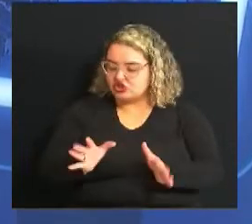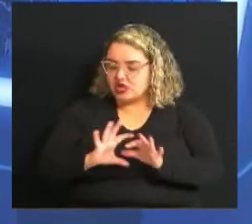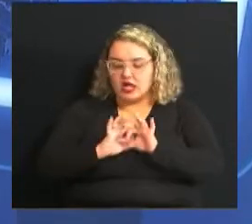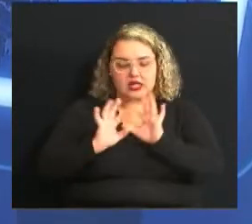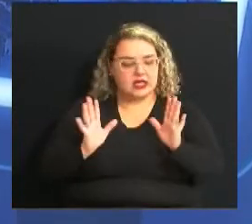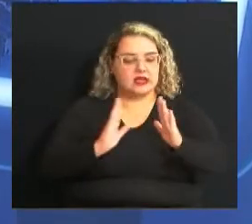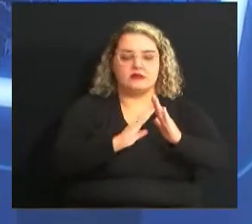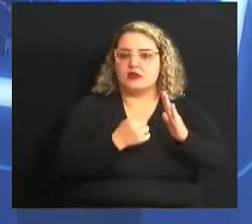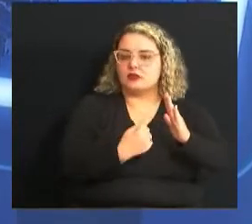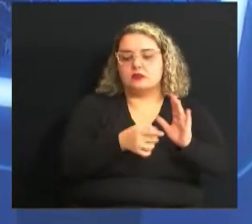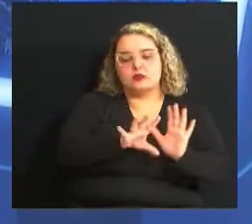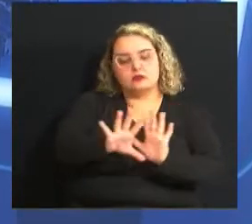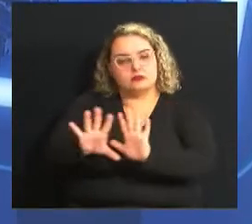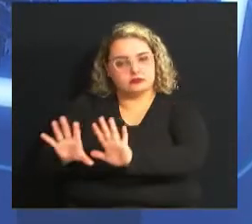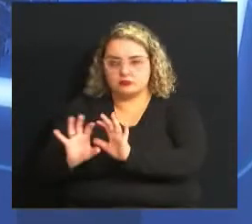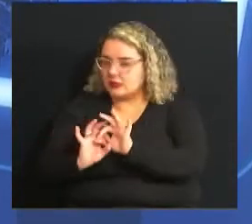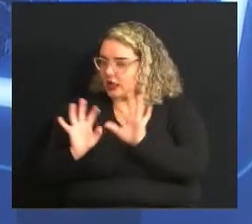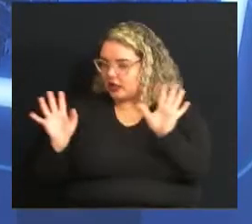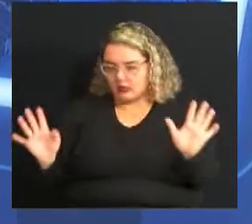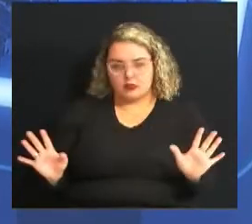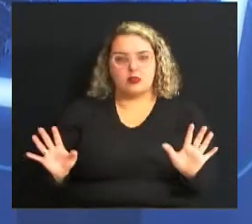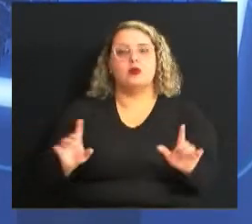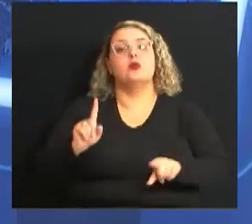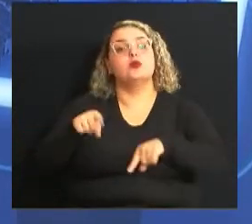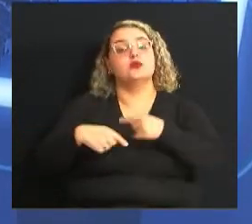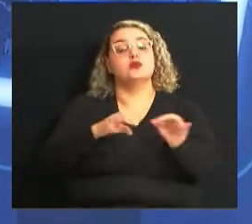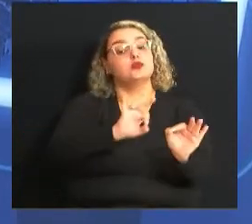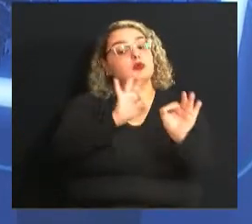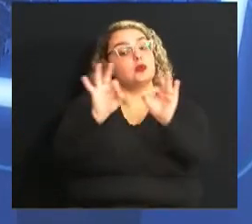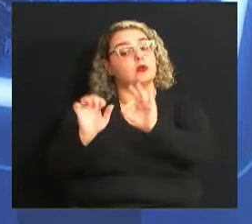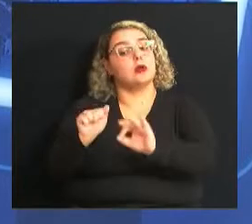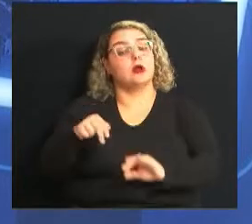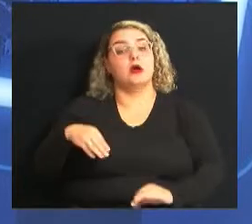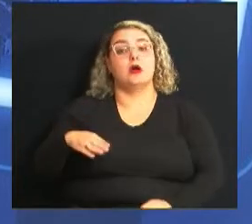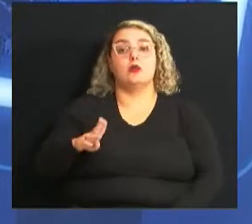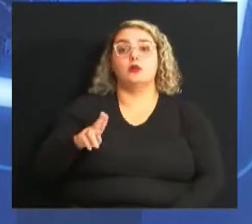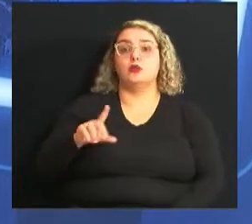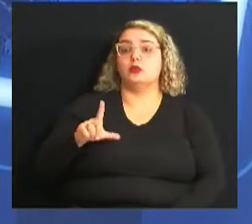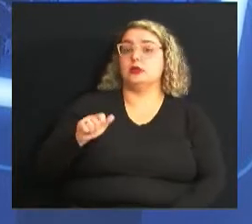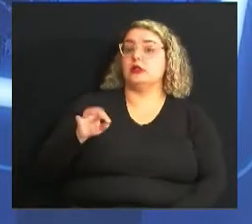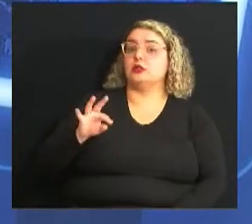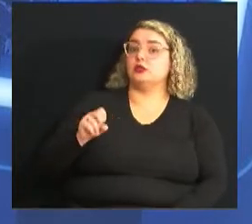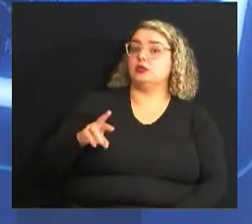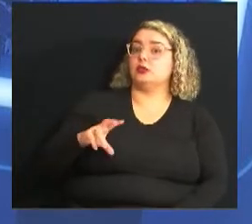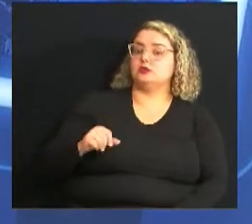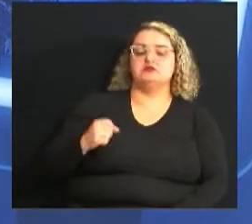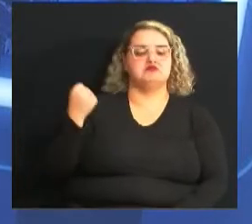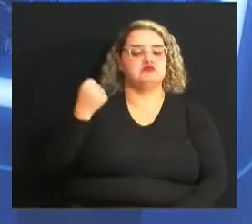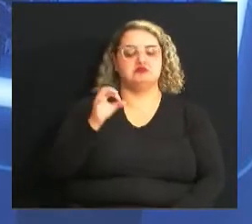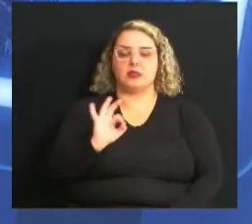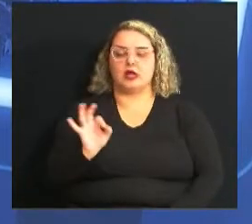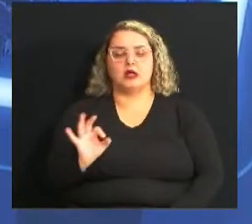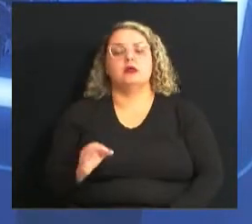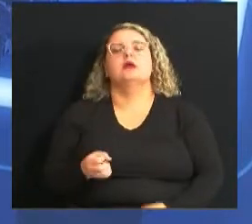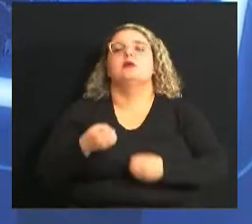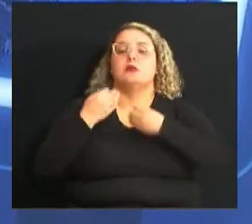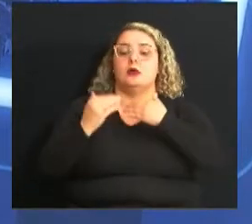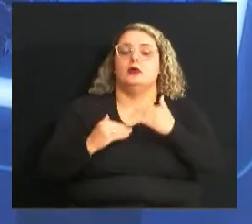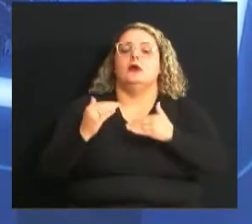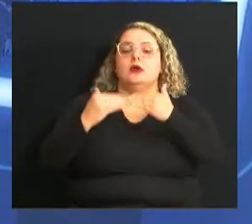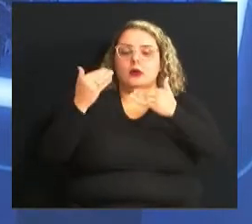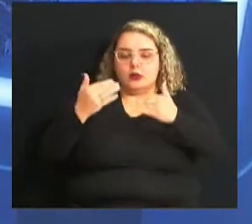demais contam com acompanhamento ambulatorial, sem gravidade e com boa evolução. A gente lembra que os